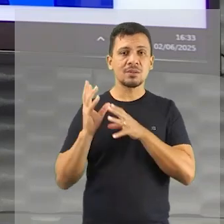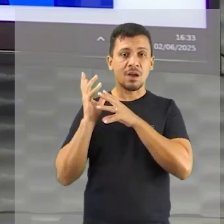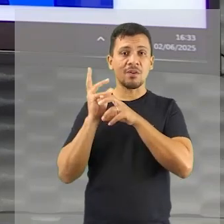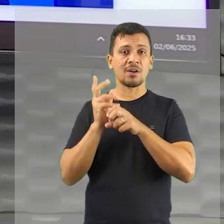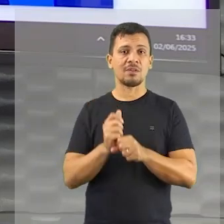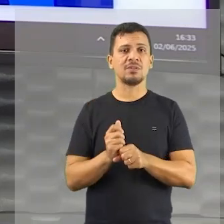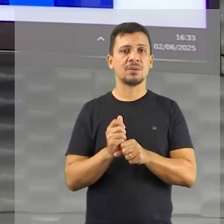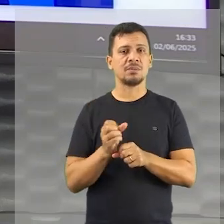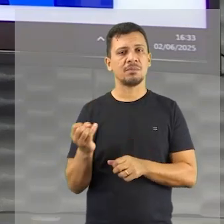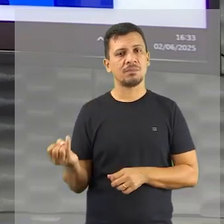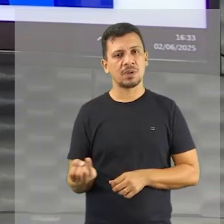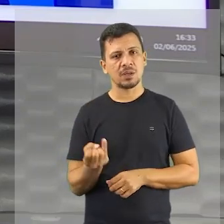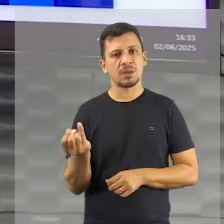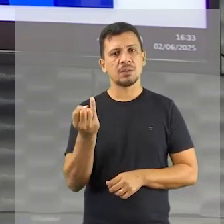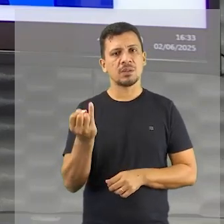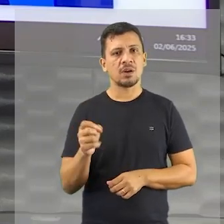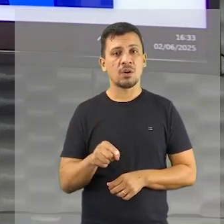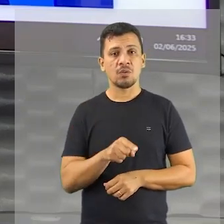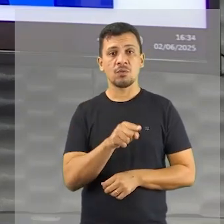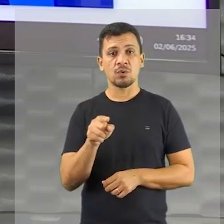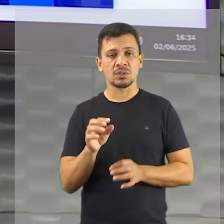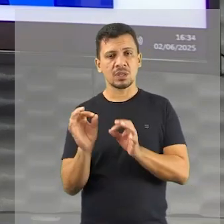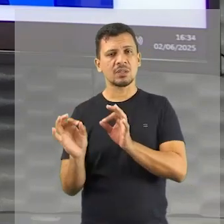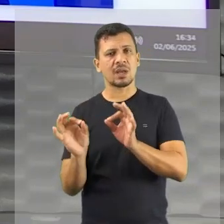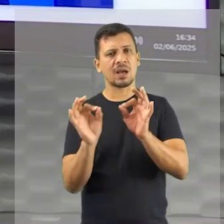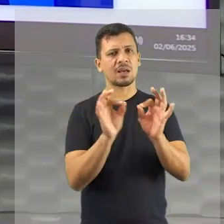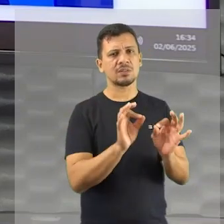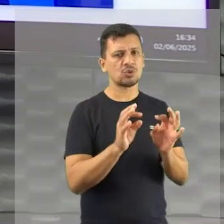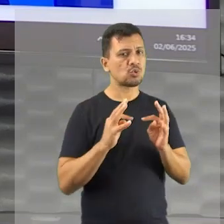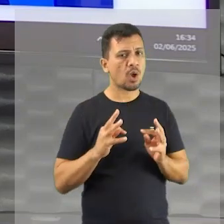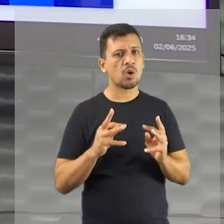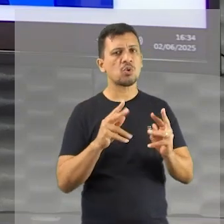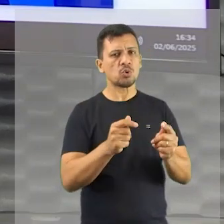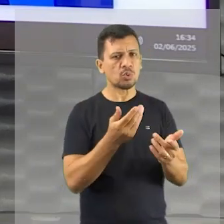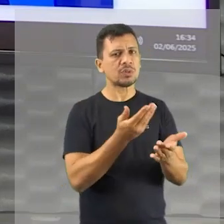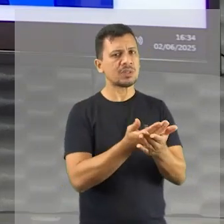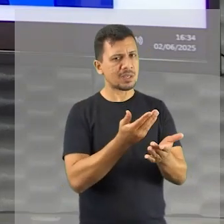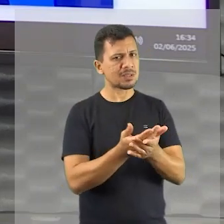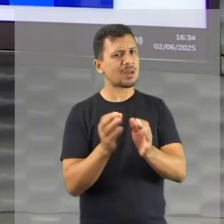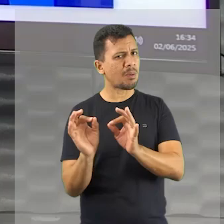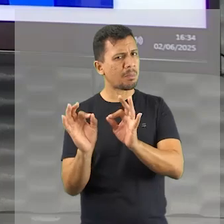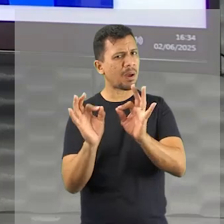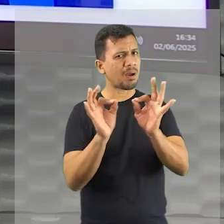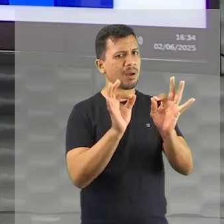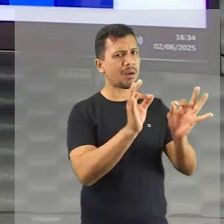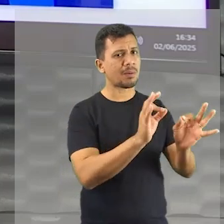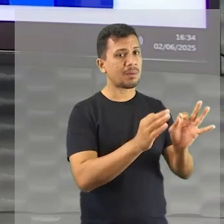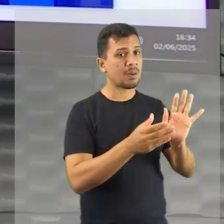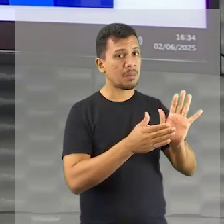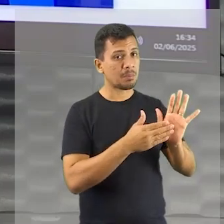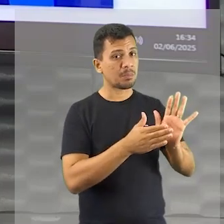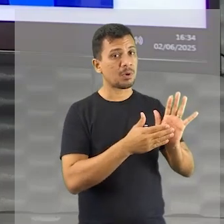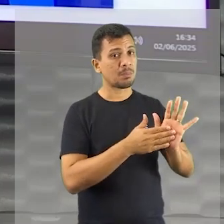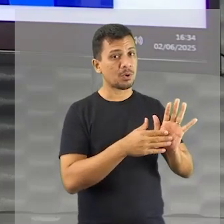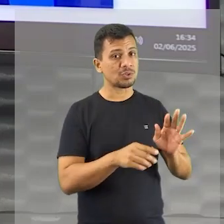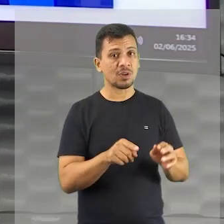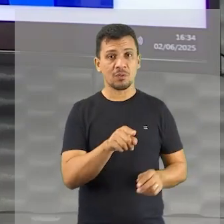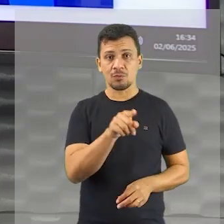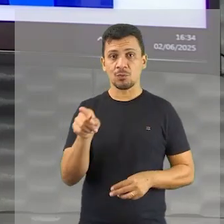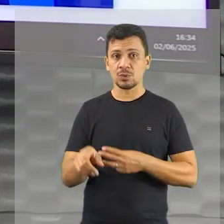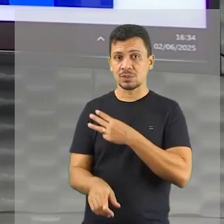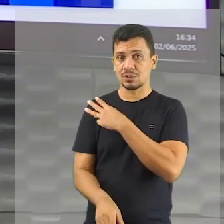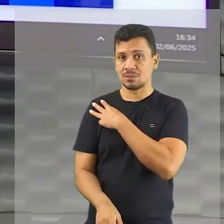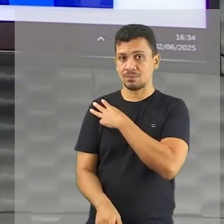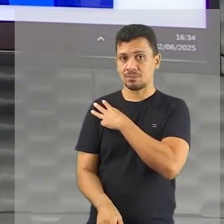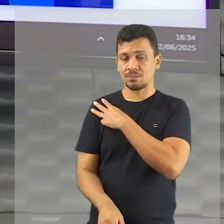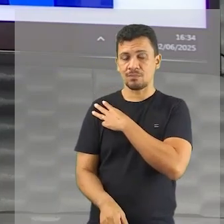É importante que vocês já tenham assistido, pessoal, todas as nossas aulas, tá? Que estão propostas para a série de vocês, no caso a terceira